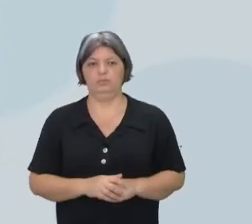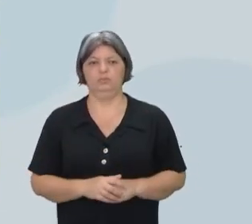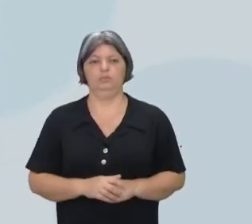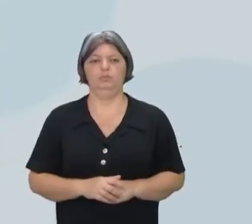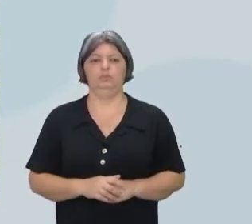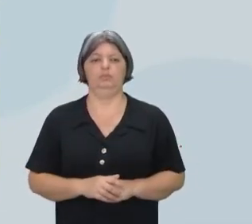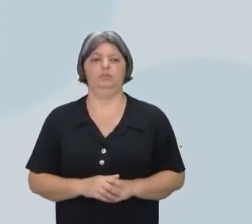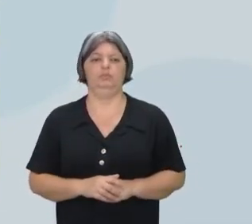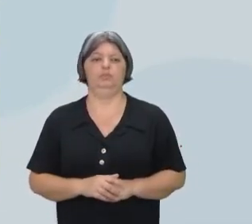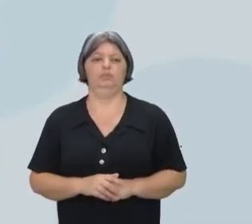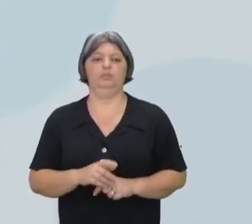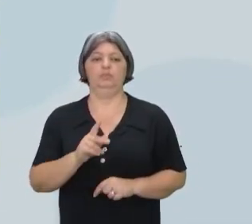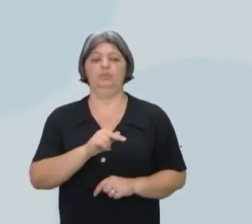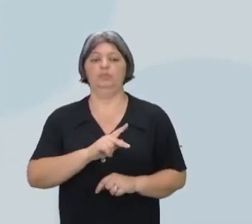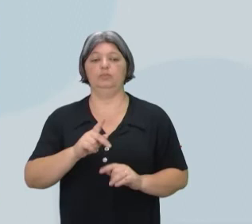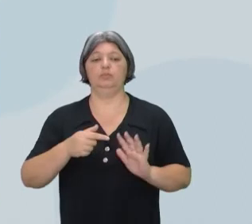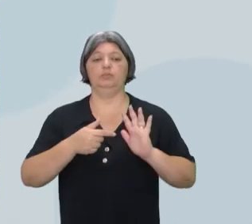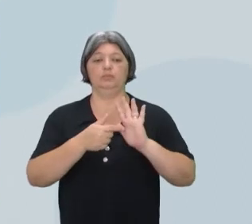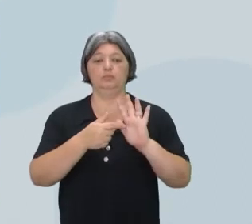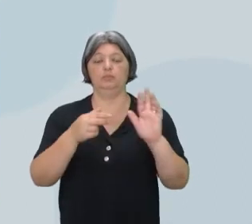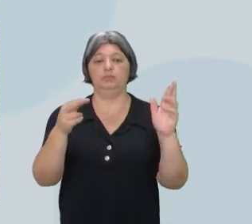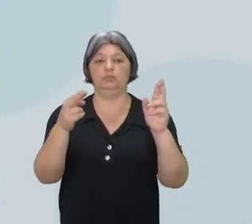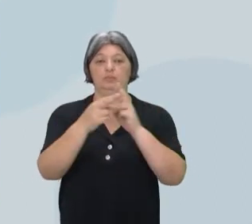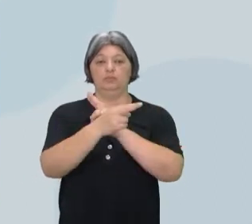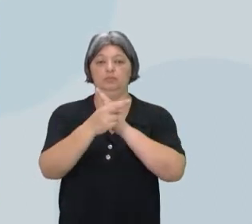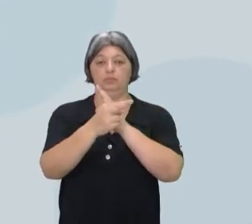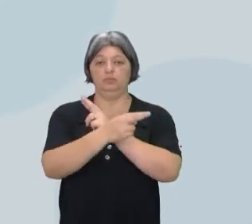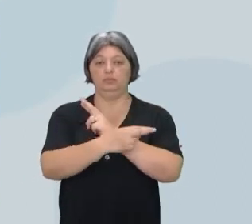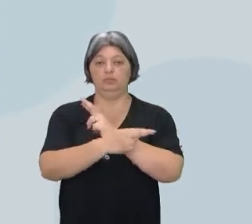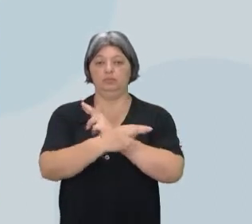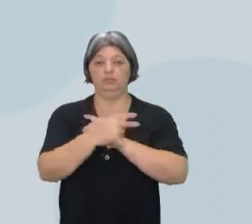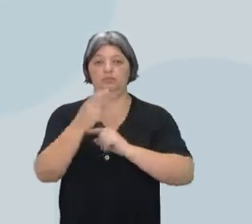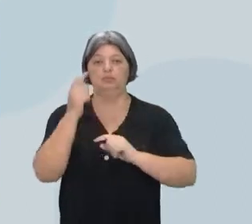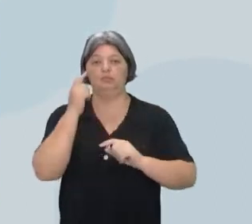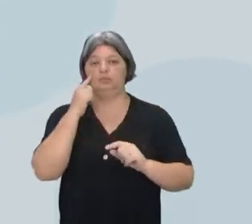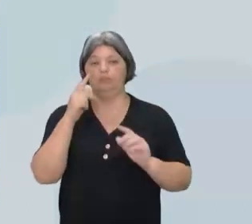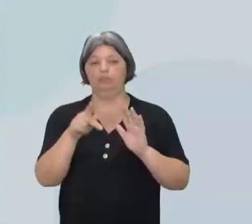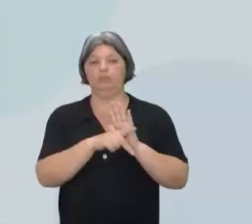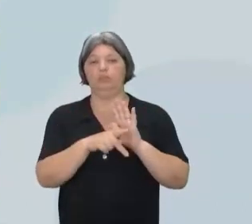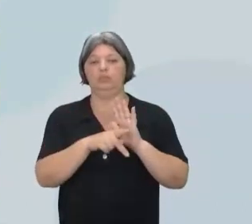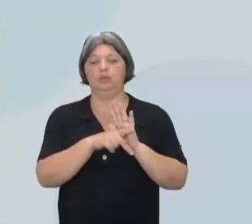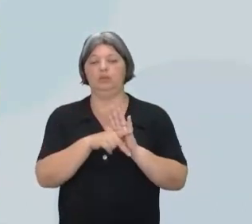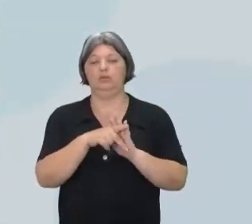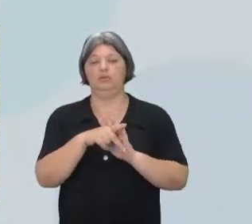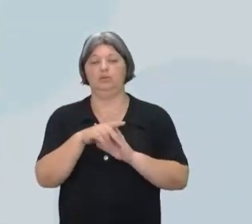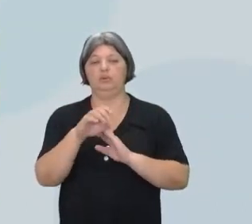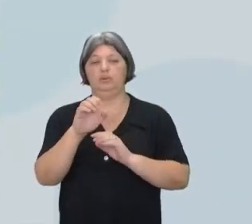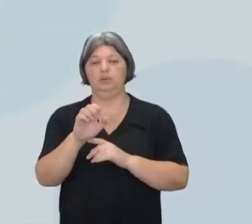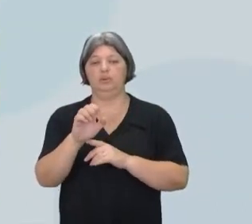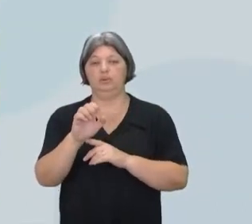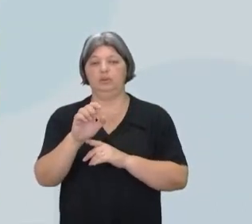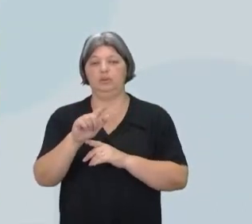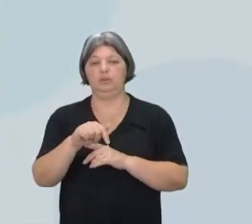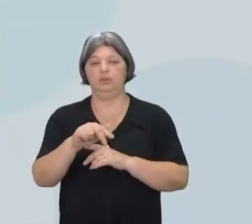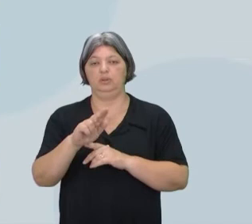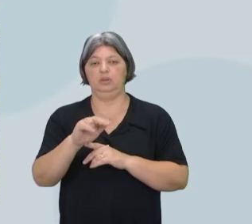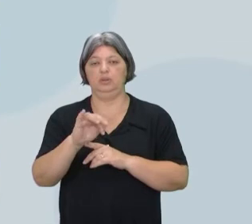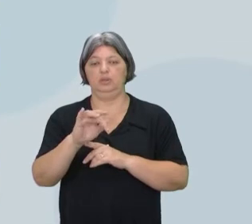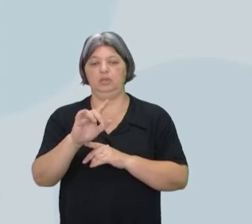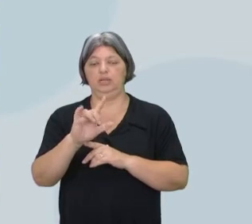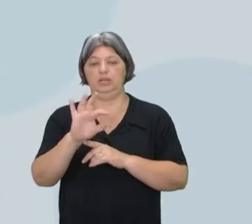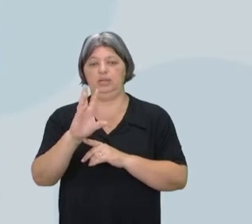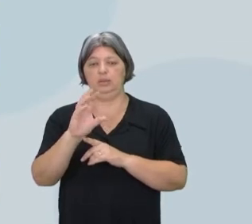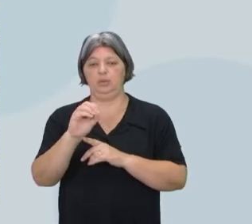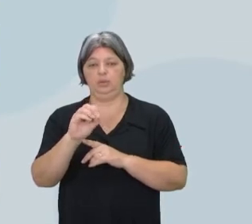trouxe imagens relacionadas à palavra equilíbrio. Então, na primeira imagem, eu tenho ali uma